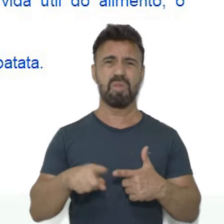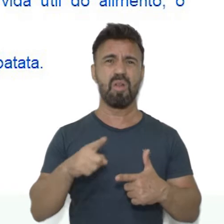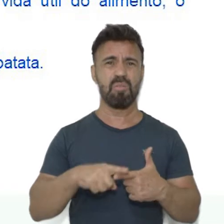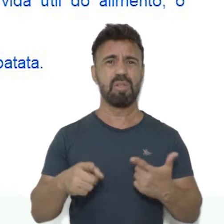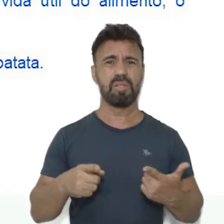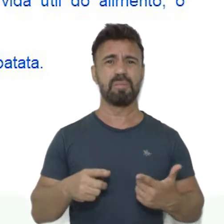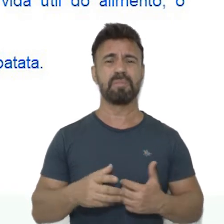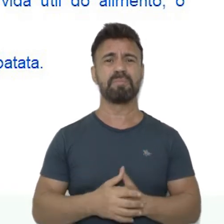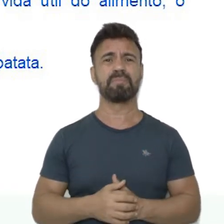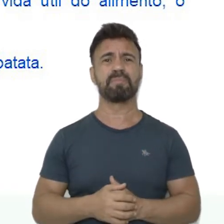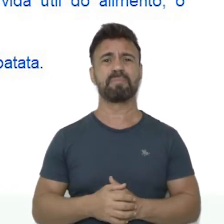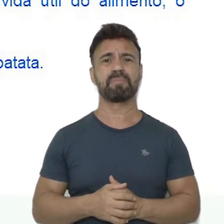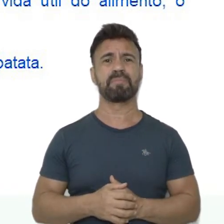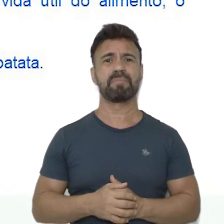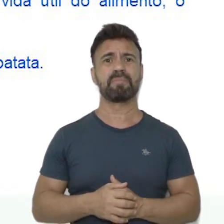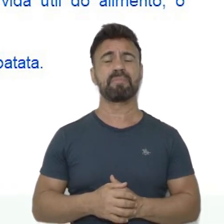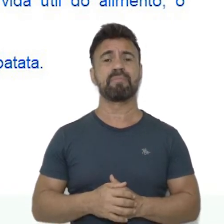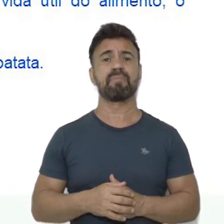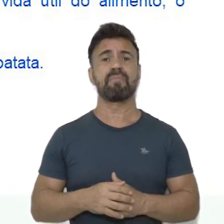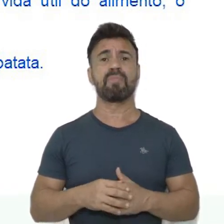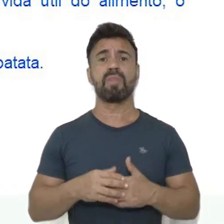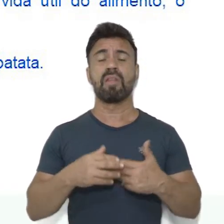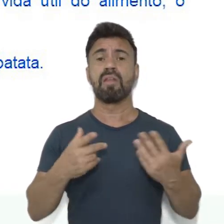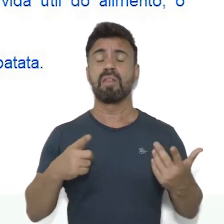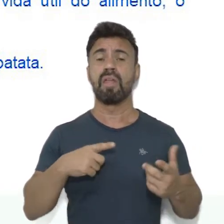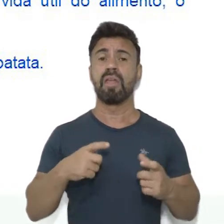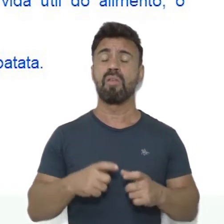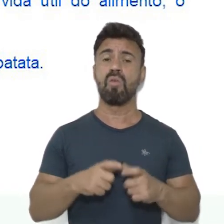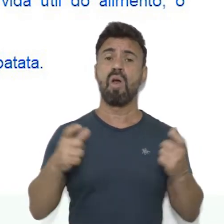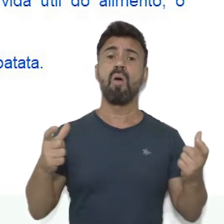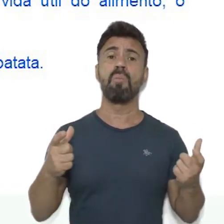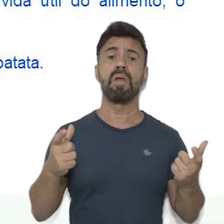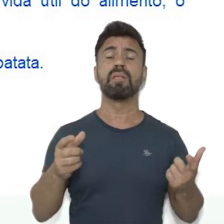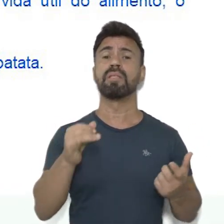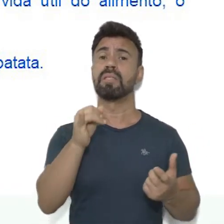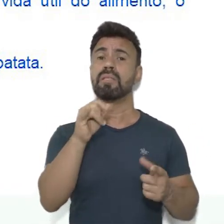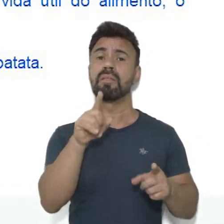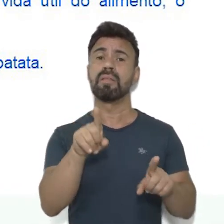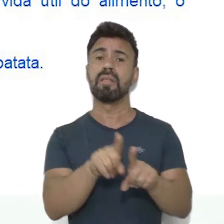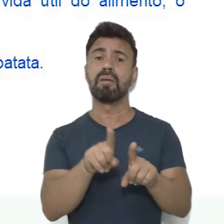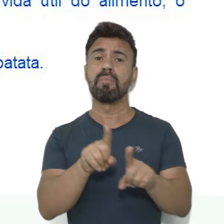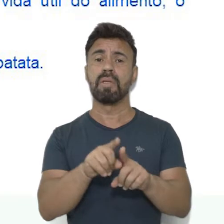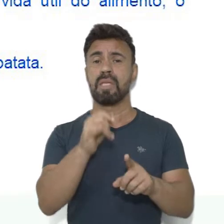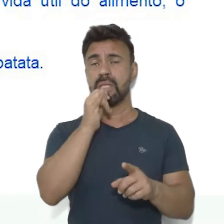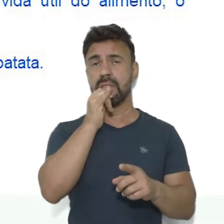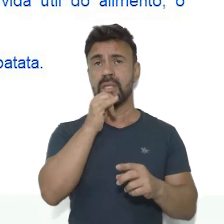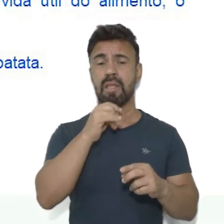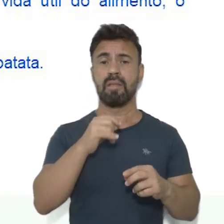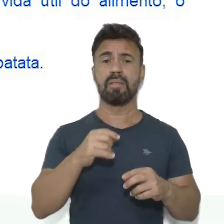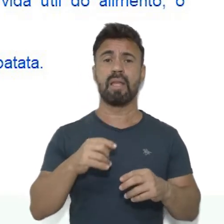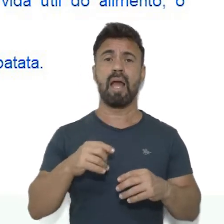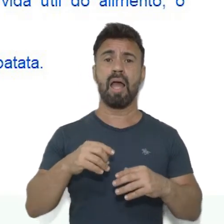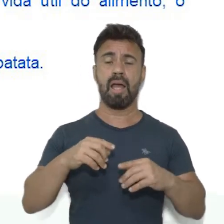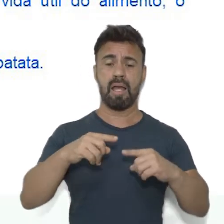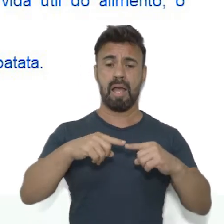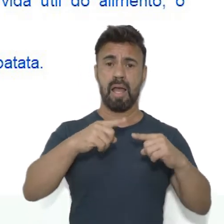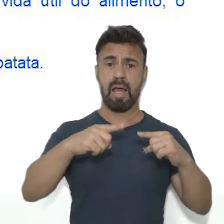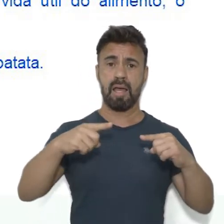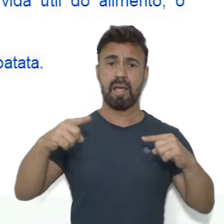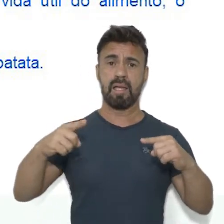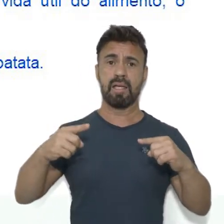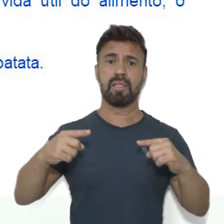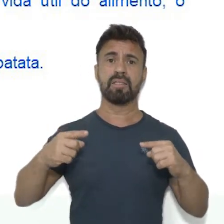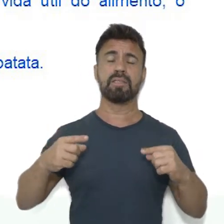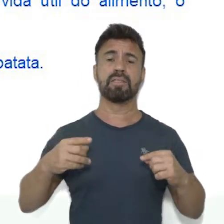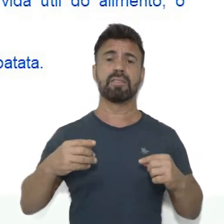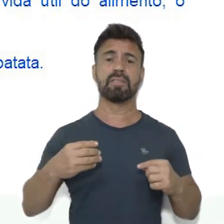micro-organismos, mas também tem o fato do aumento do comércio internacional. Como a radiação ela vai prolongar a vida